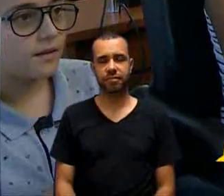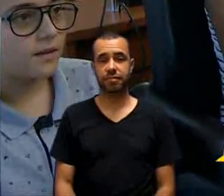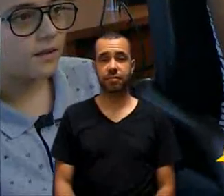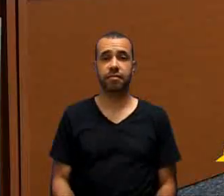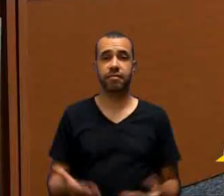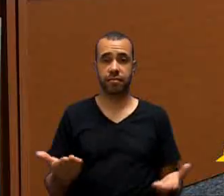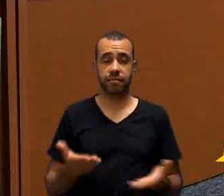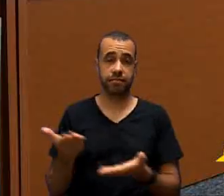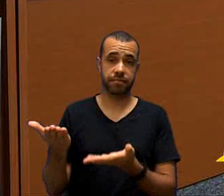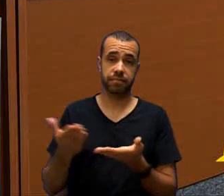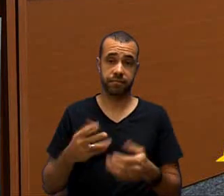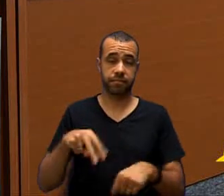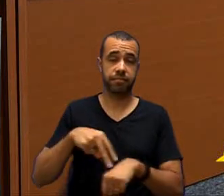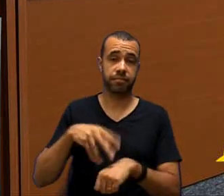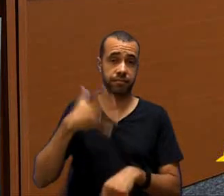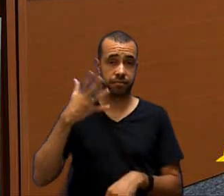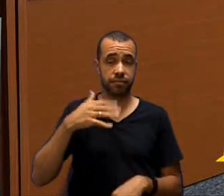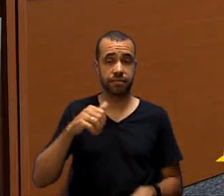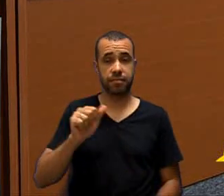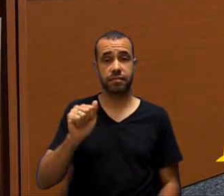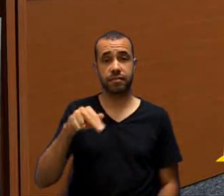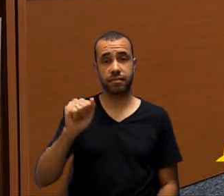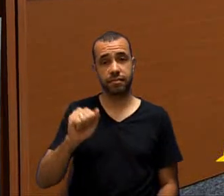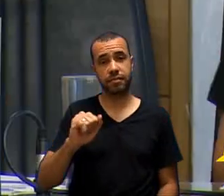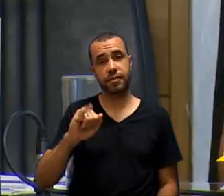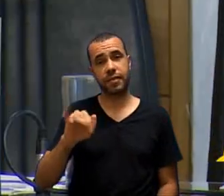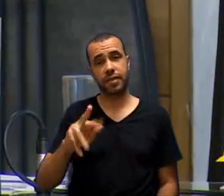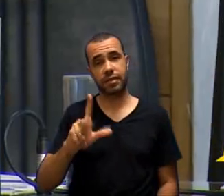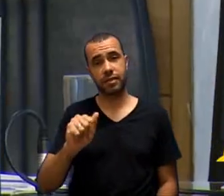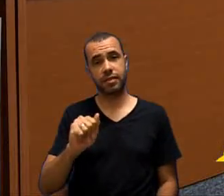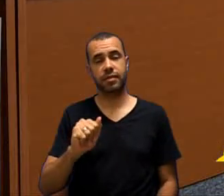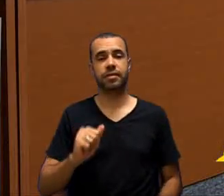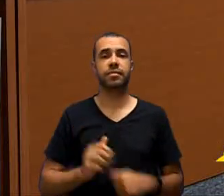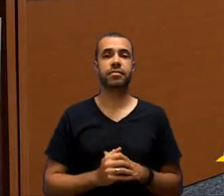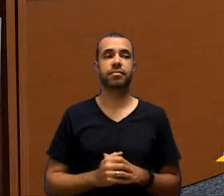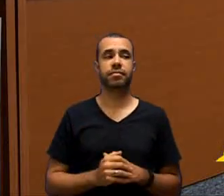Convido agora à tribuna a vereadora Ana Júlia Cardoso.